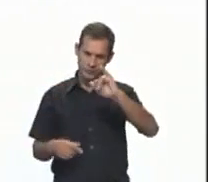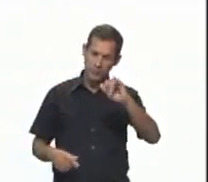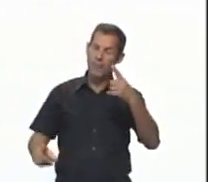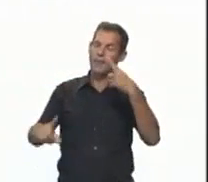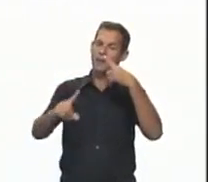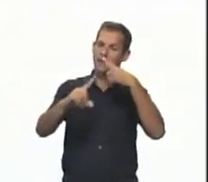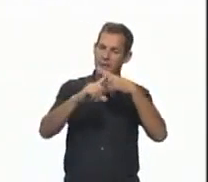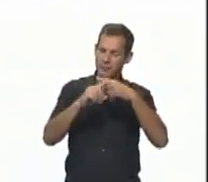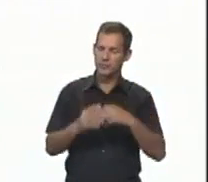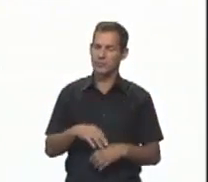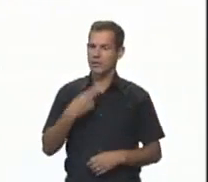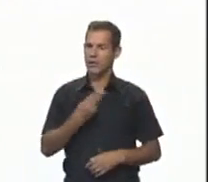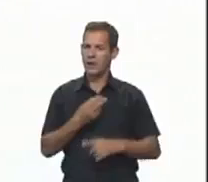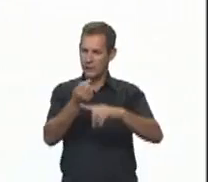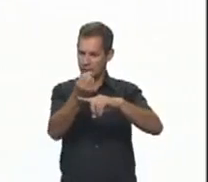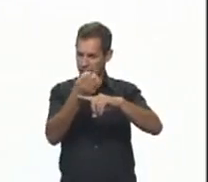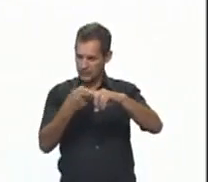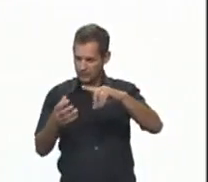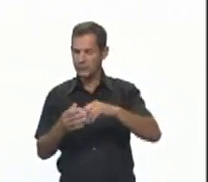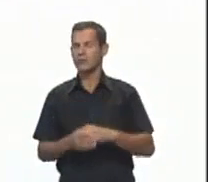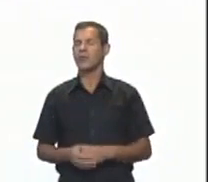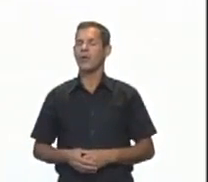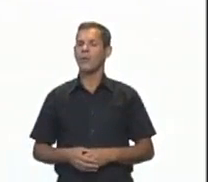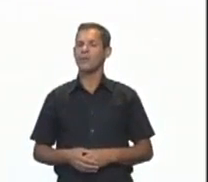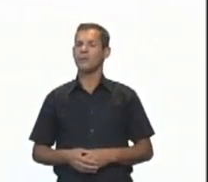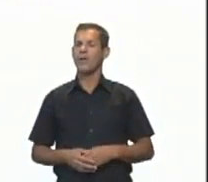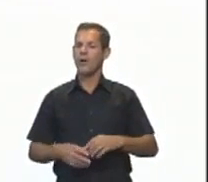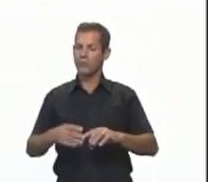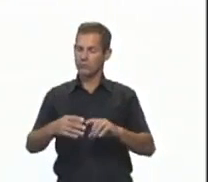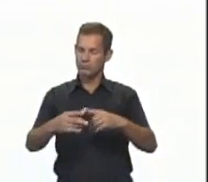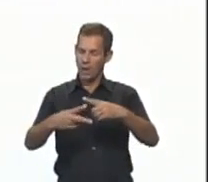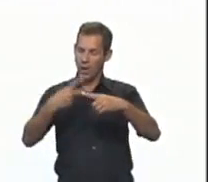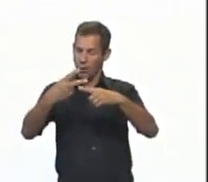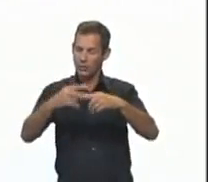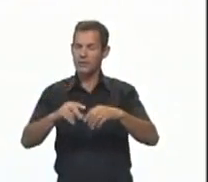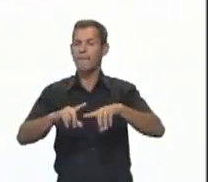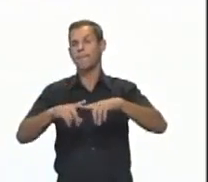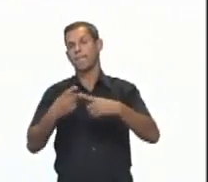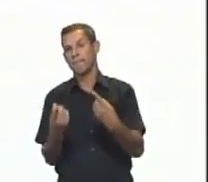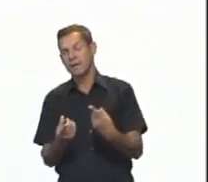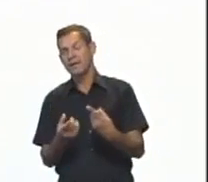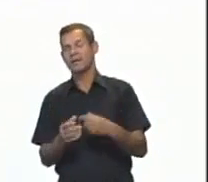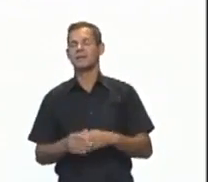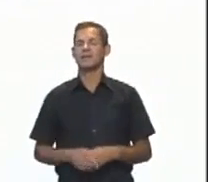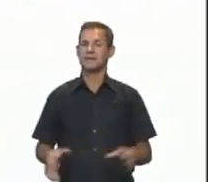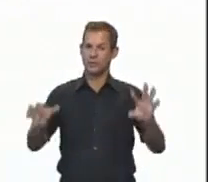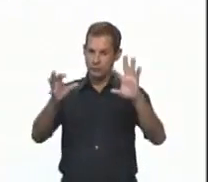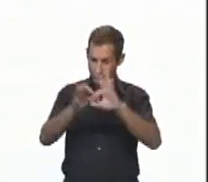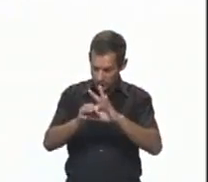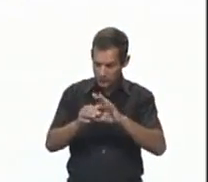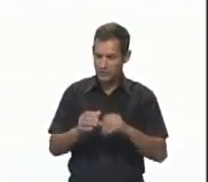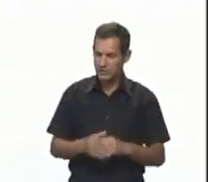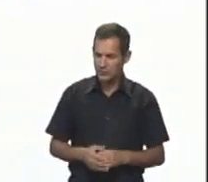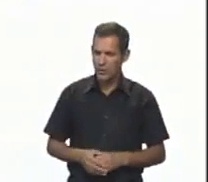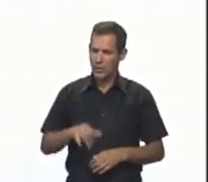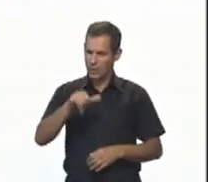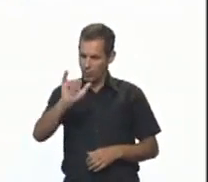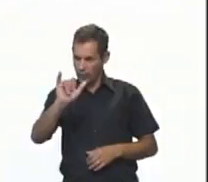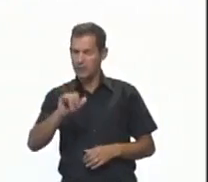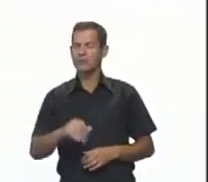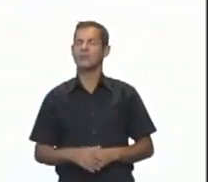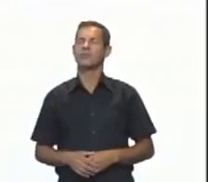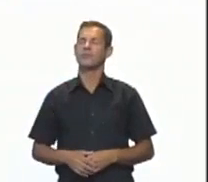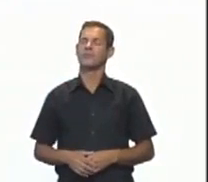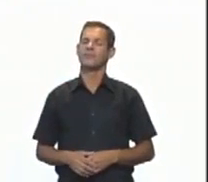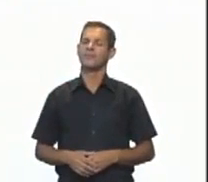que multiplica a nossa função ao quadrado. Isso e integrando isso em relação a y,